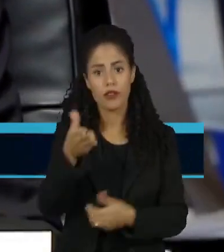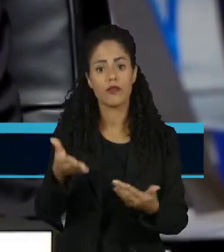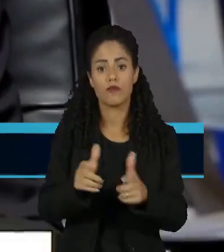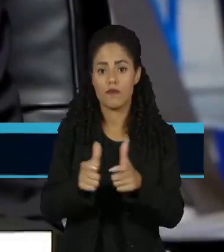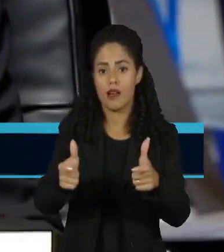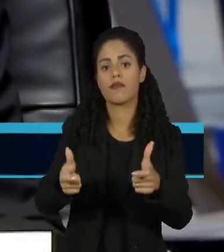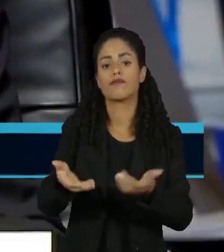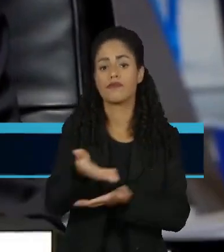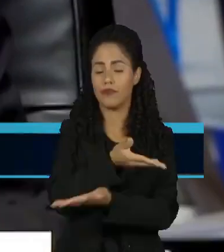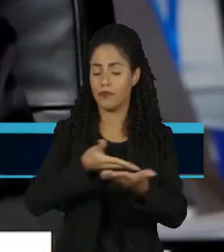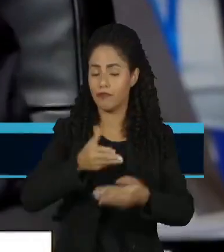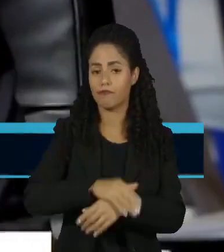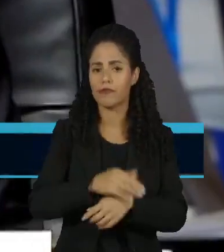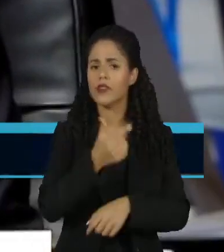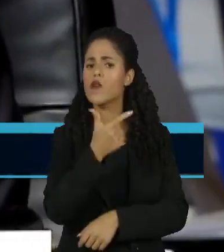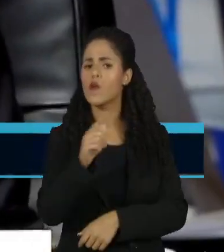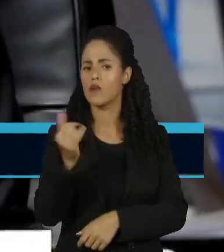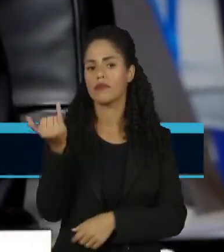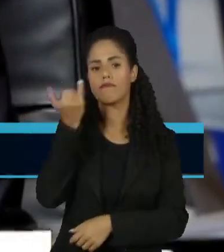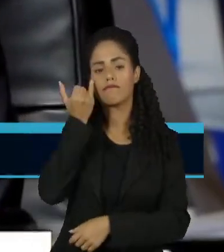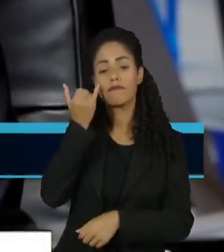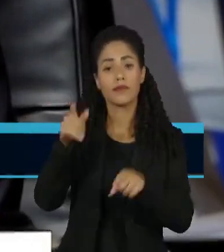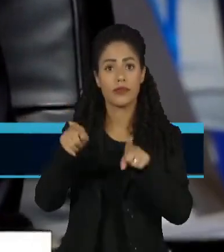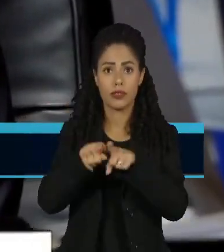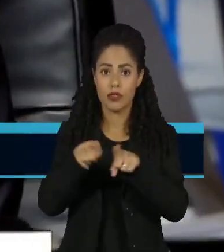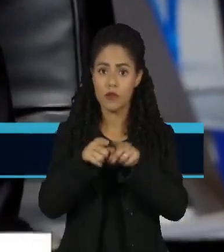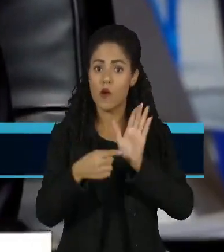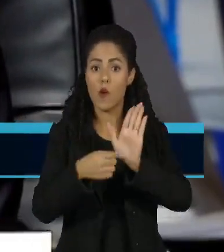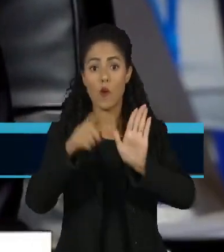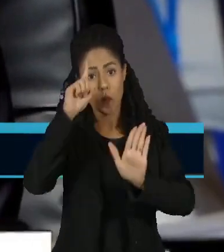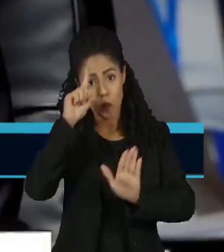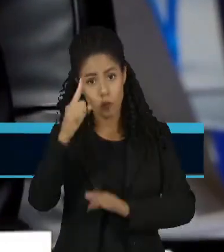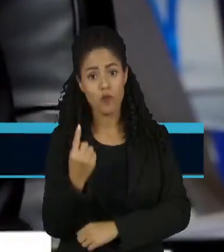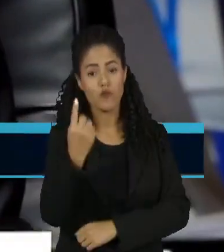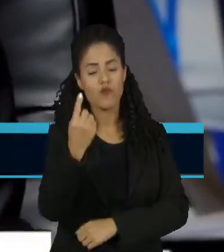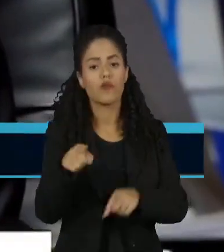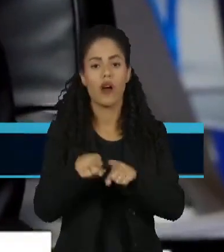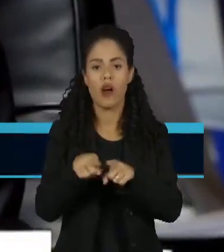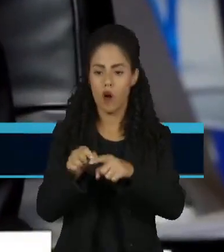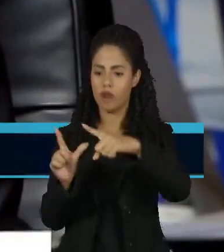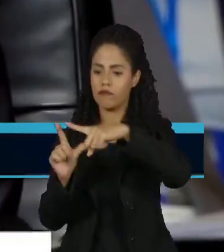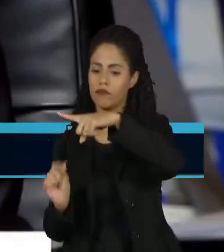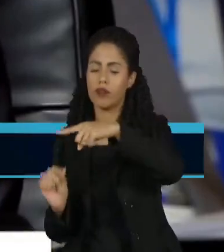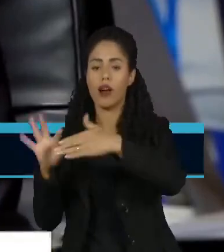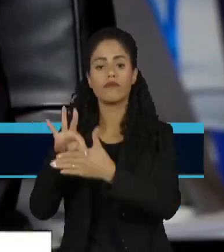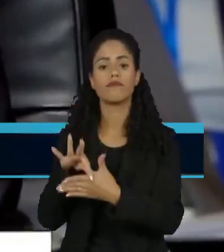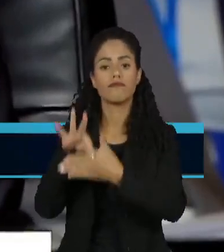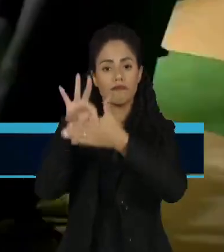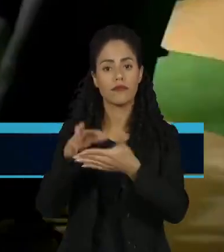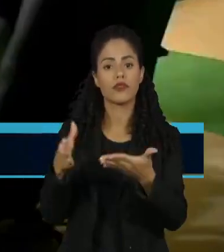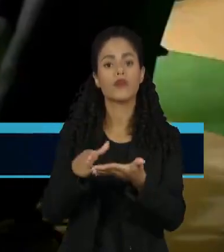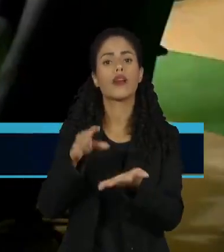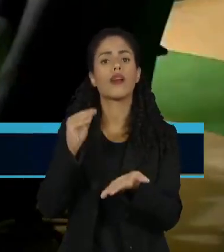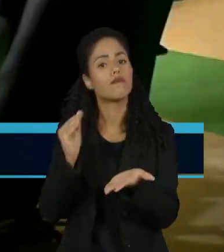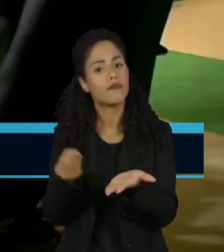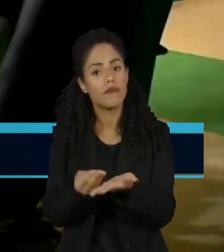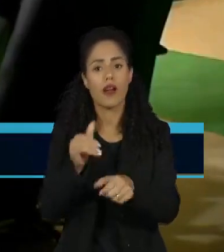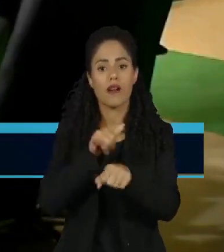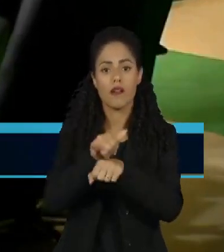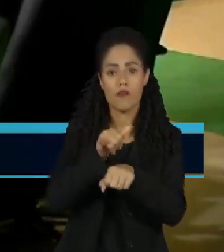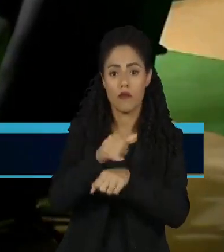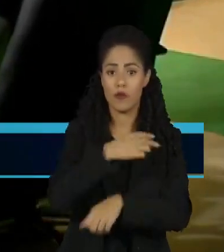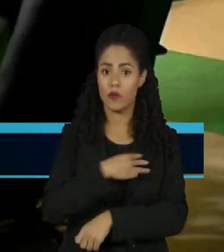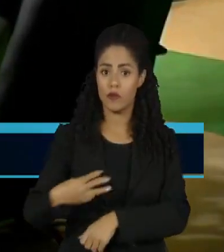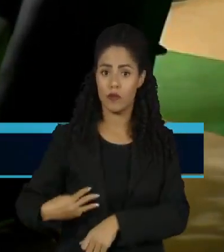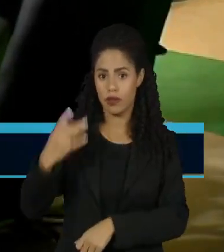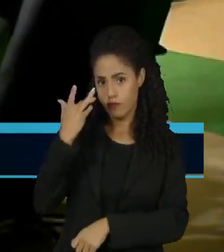restante. Outro fator de destaque neste primeiro dia de reunião de líderes do Mercosul foi a ausência de última hora do